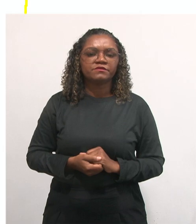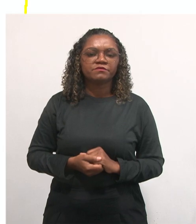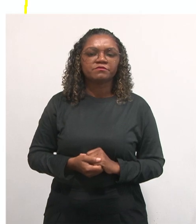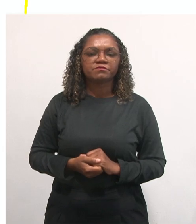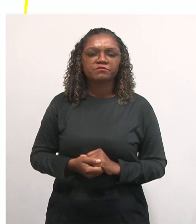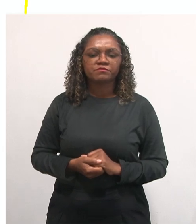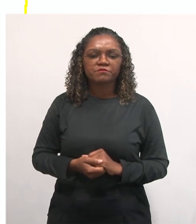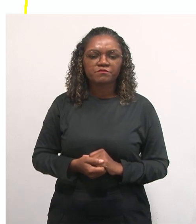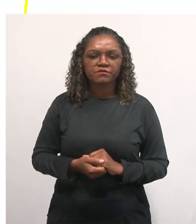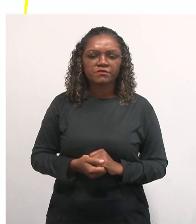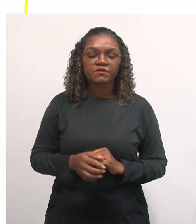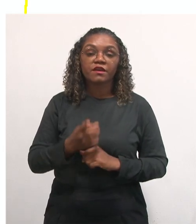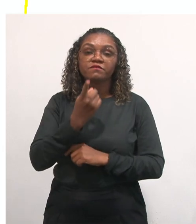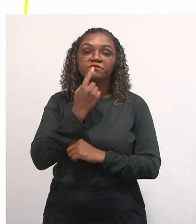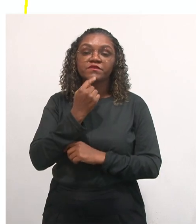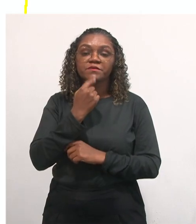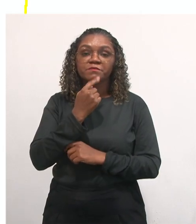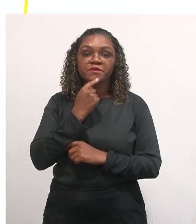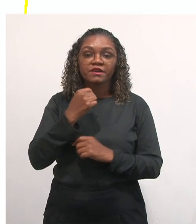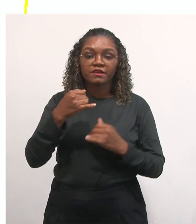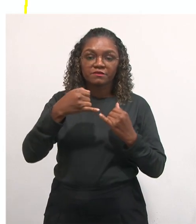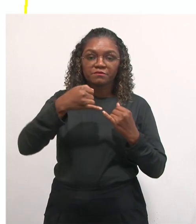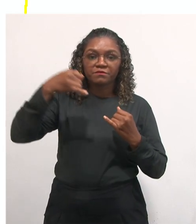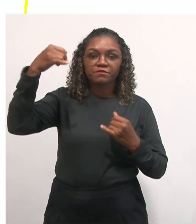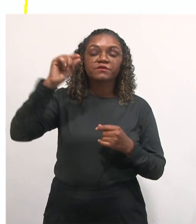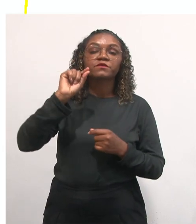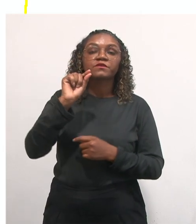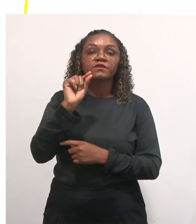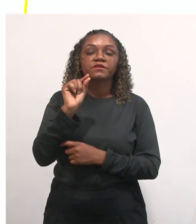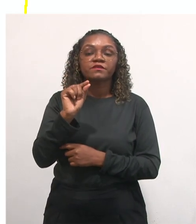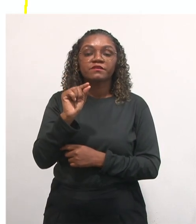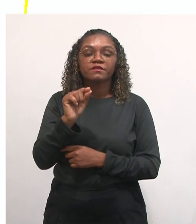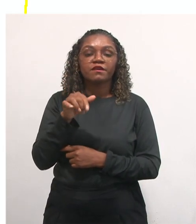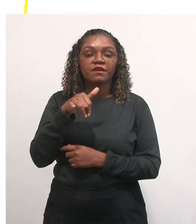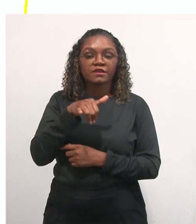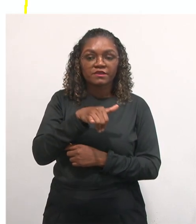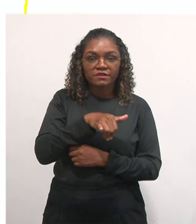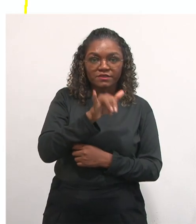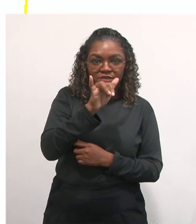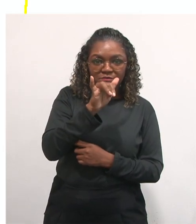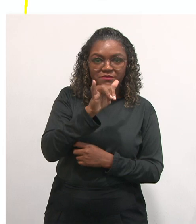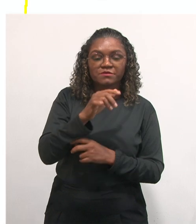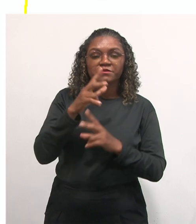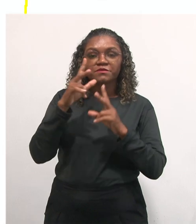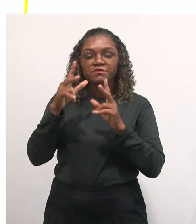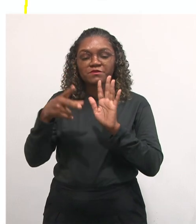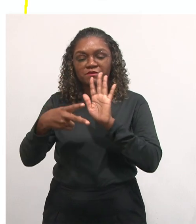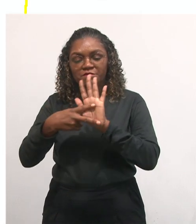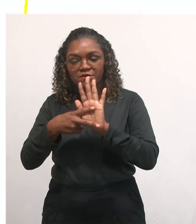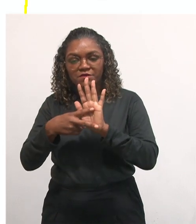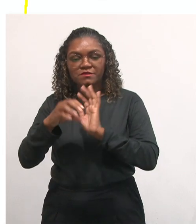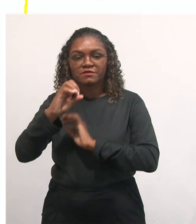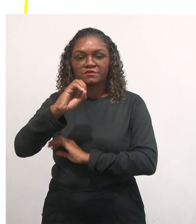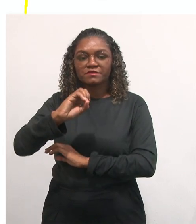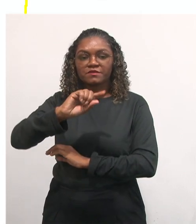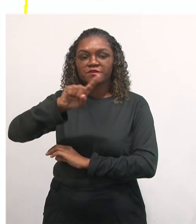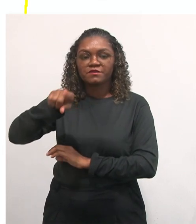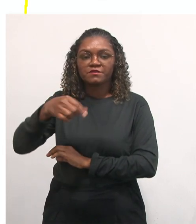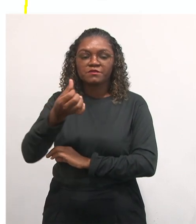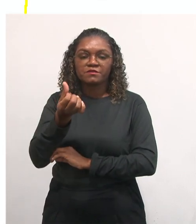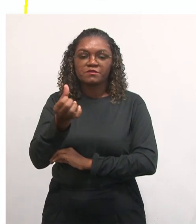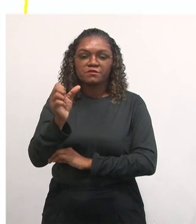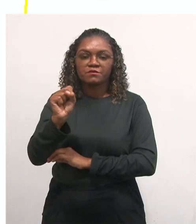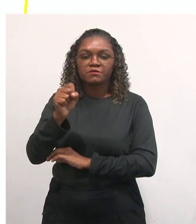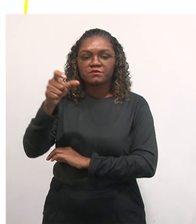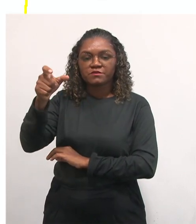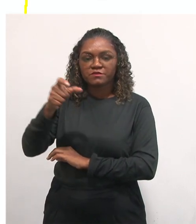essa linha vermelha, essa equação linha vermelha, é esse y igual 0,68x mais 2,24, que a gente